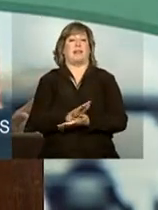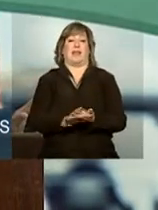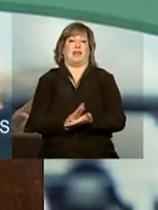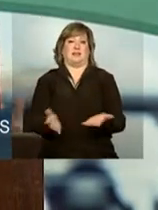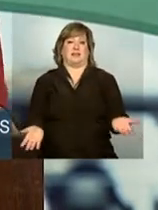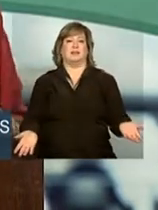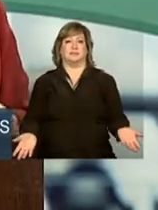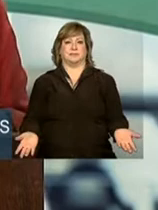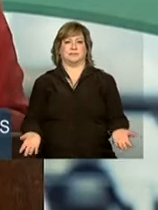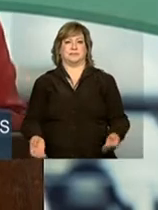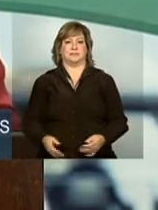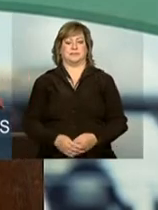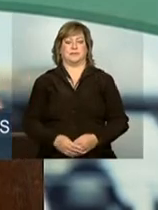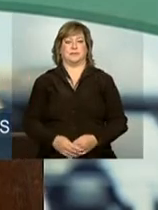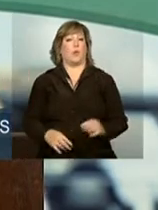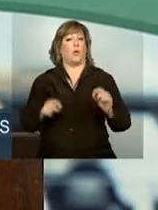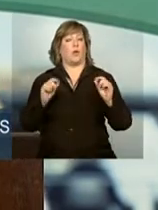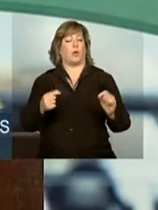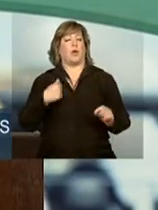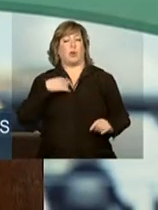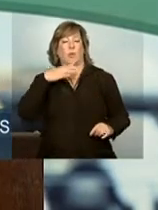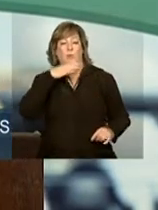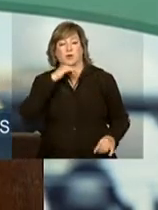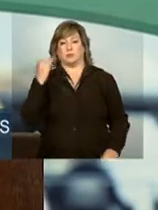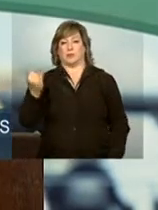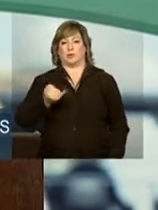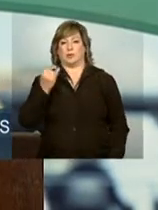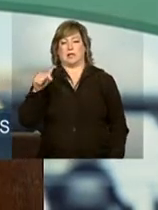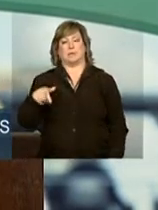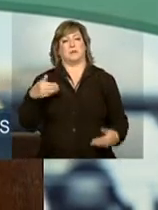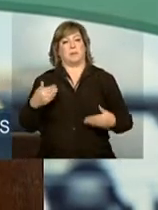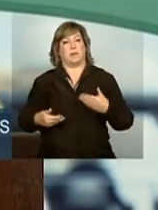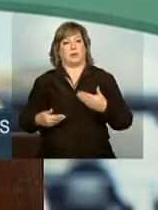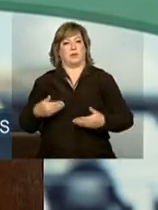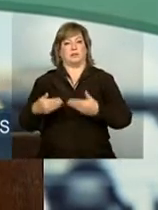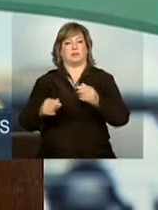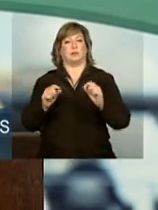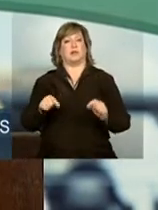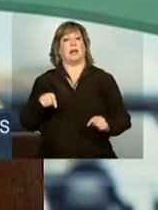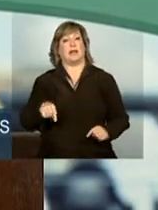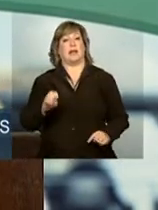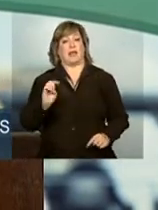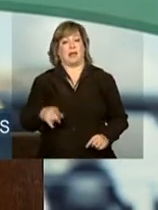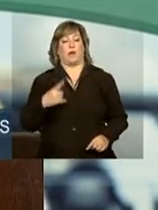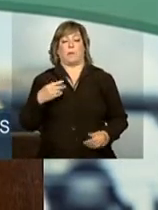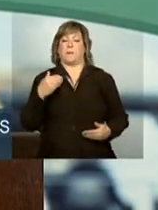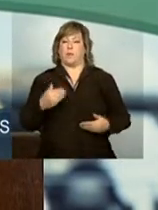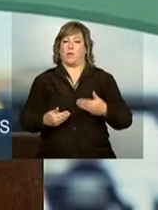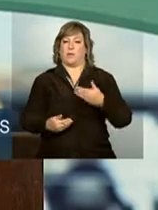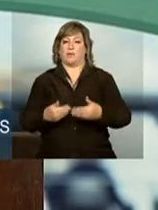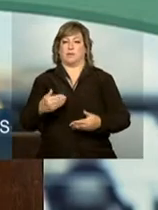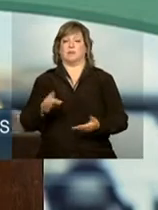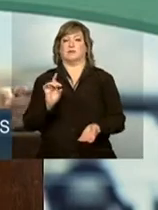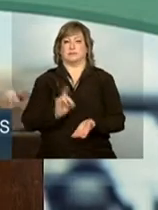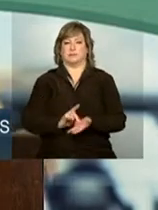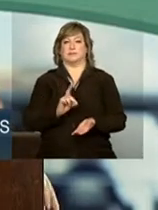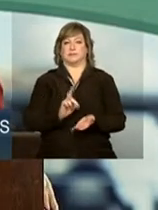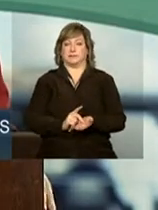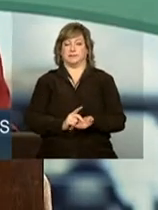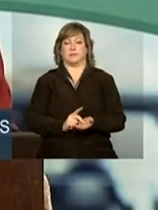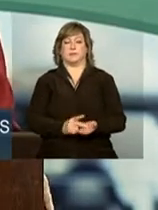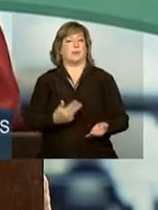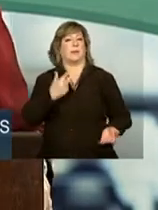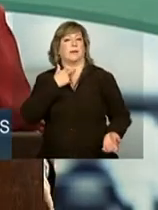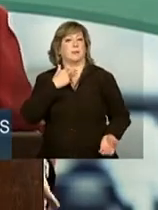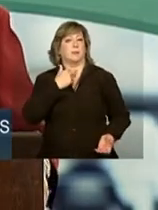saneamento. O que eu acho importante desse processo é que é um processo que, de fato, não